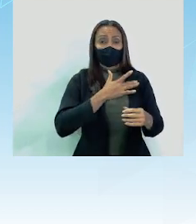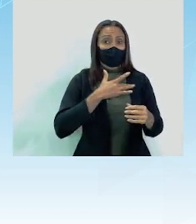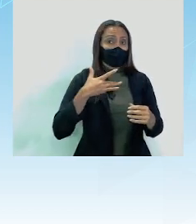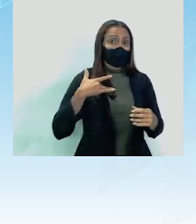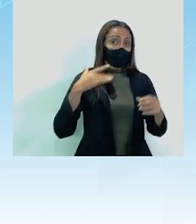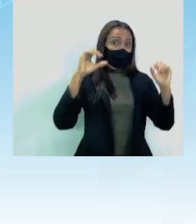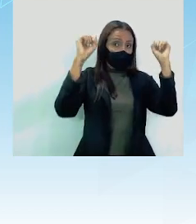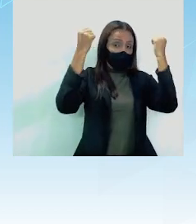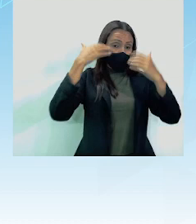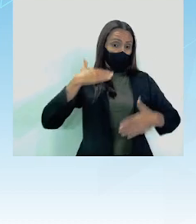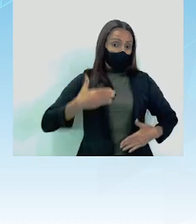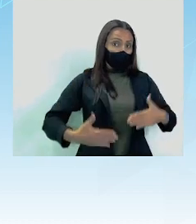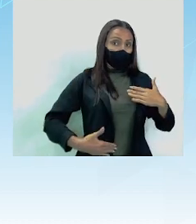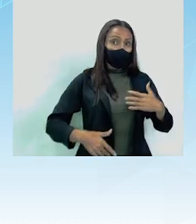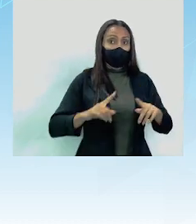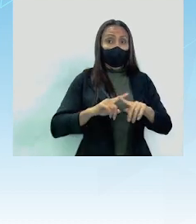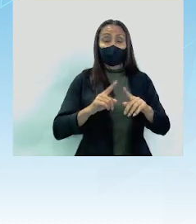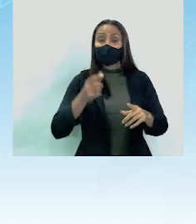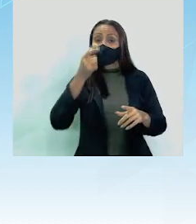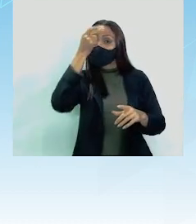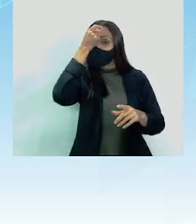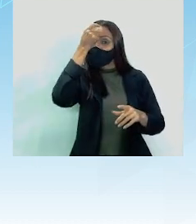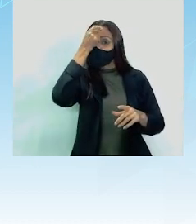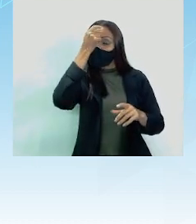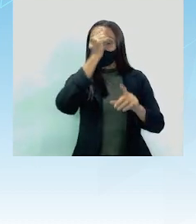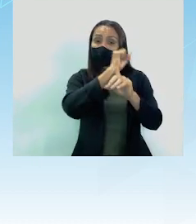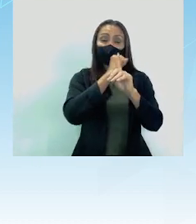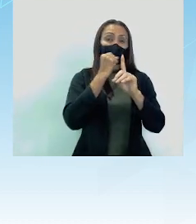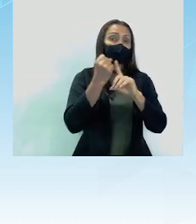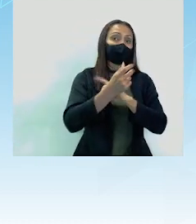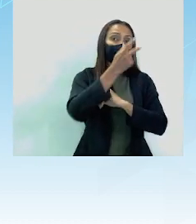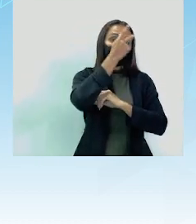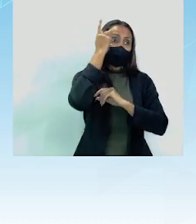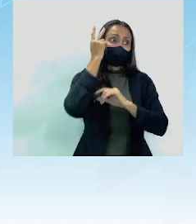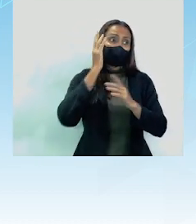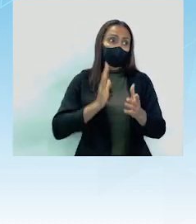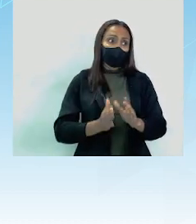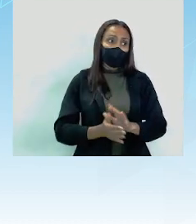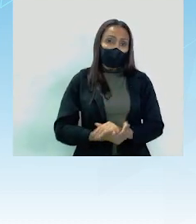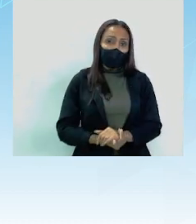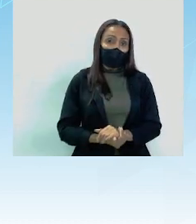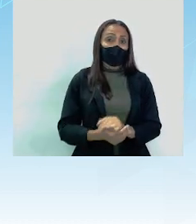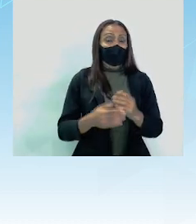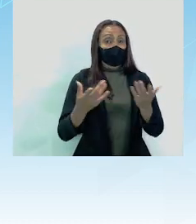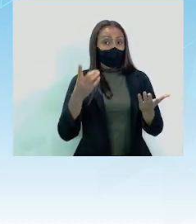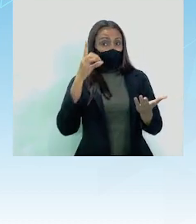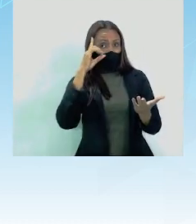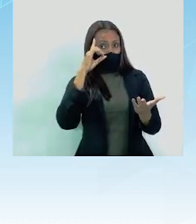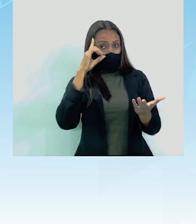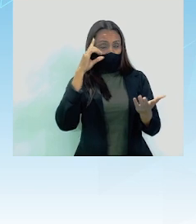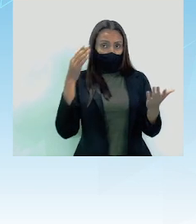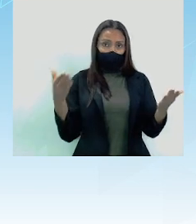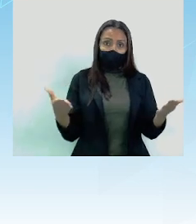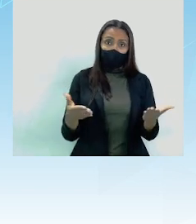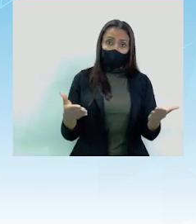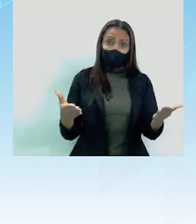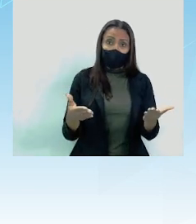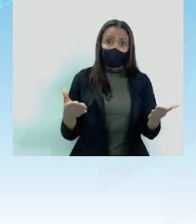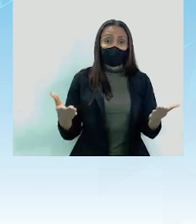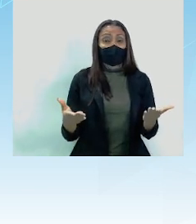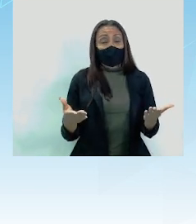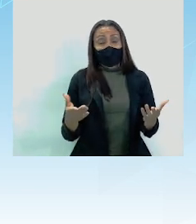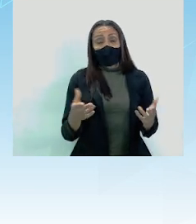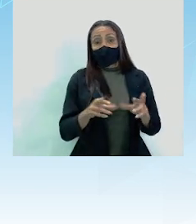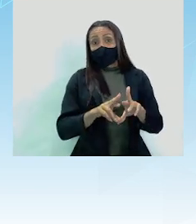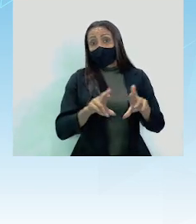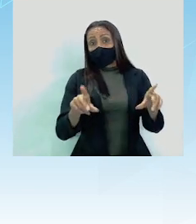física, mas também para a saúde mental e social das pessoas. O nosso dia a dia hoje é muito